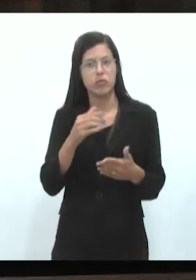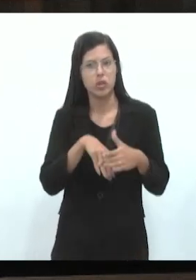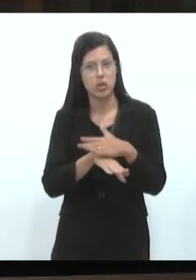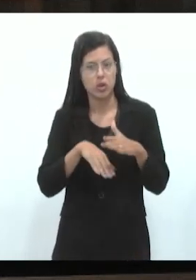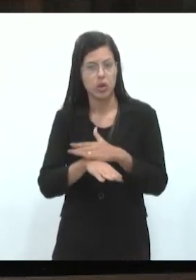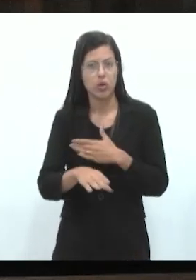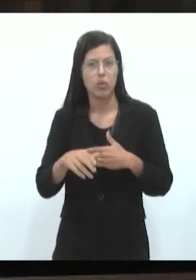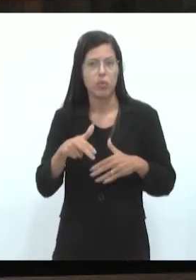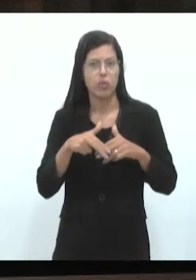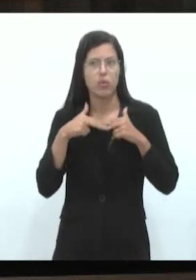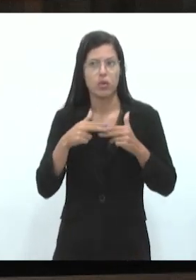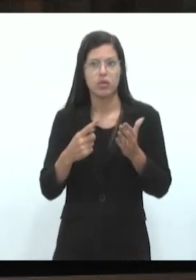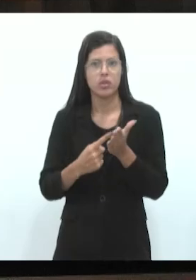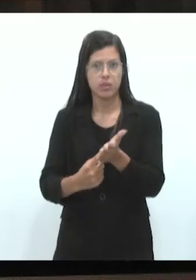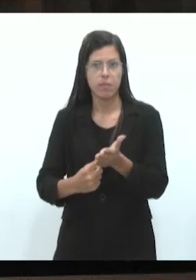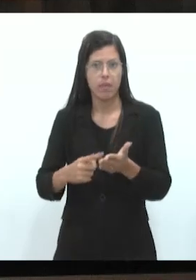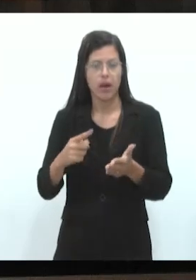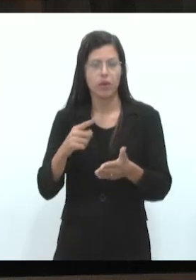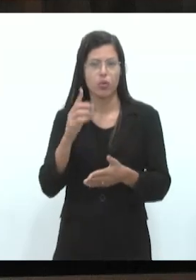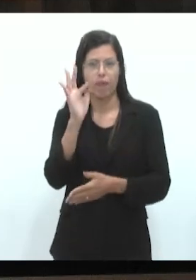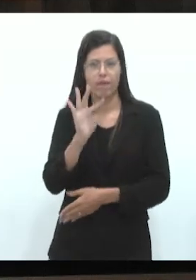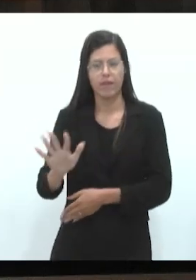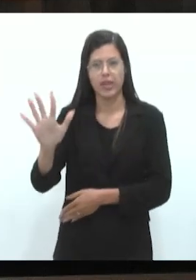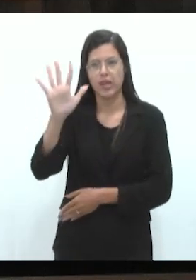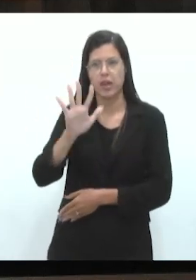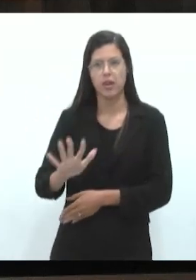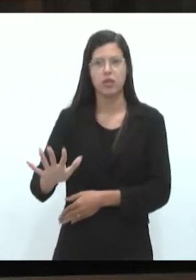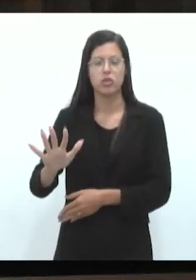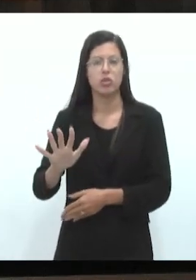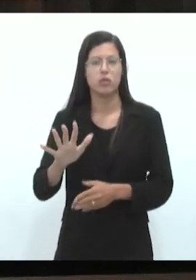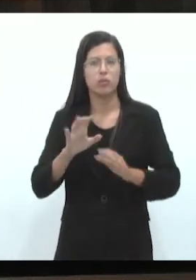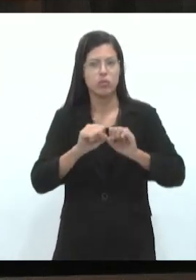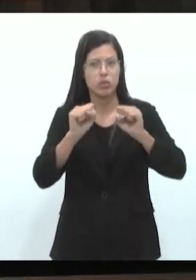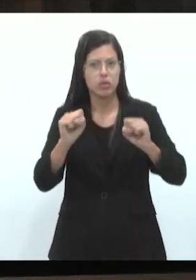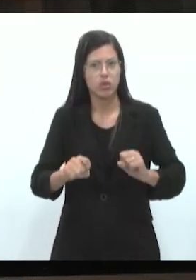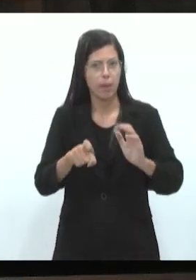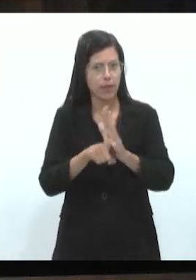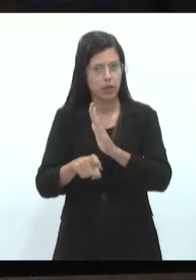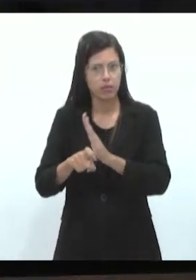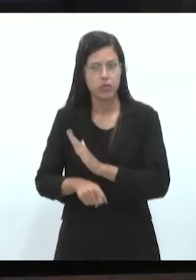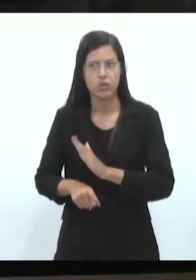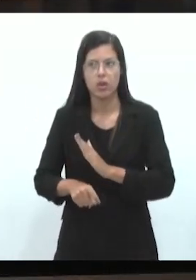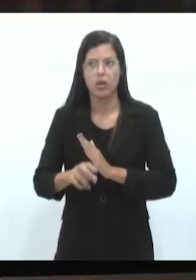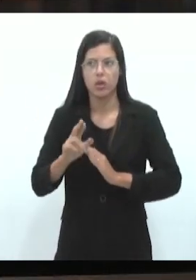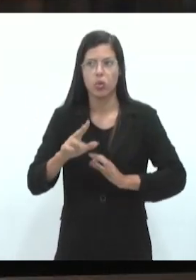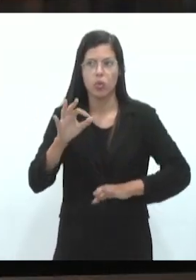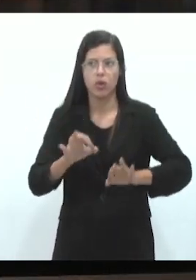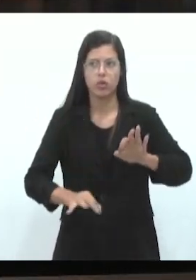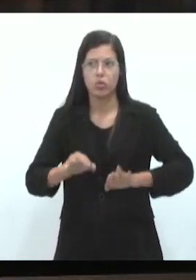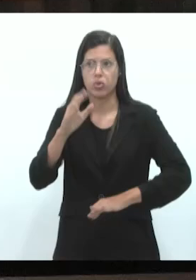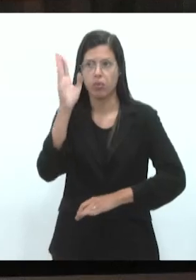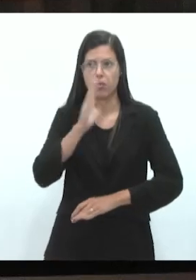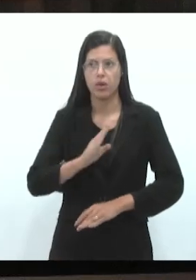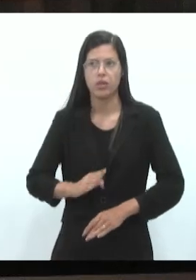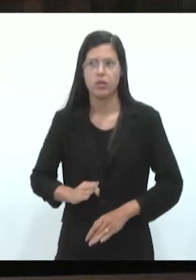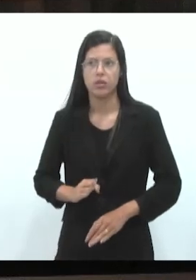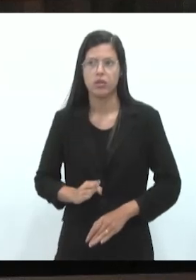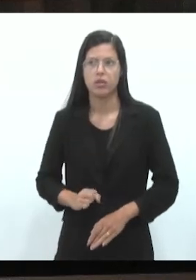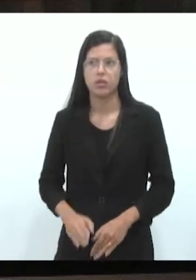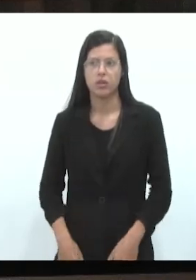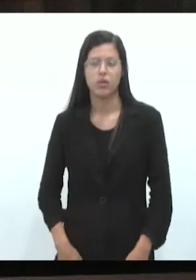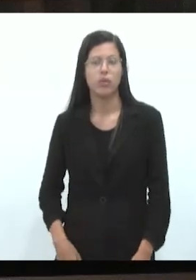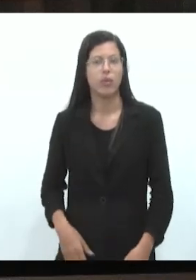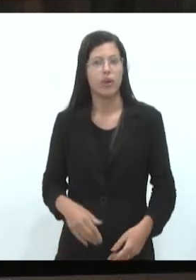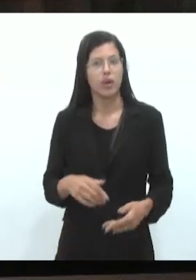que se reflete numa tributação, num sistema tributário muito injusto aqui no Brasil, que começa por cobrar pouco imposto de quem tem